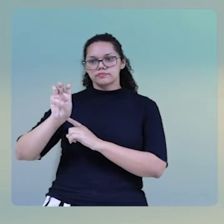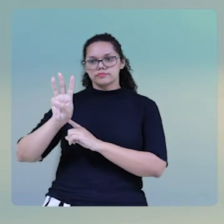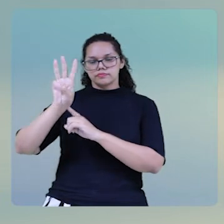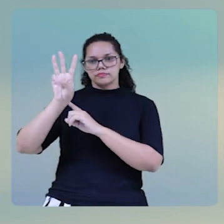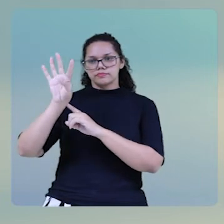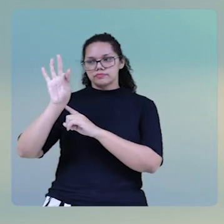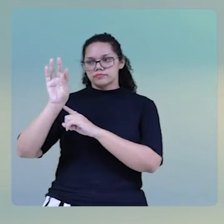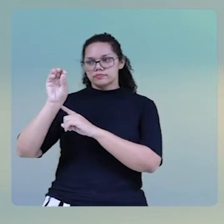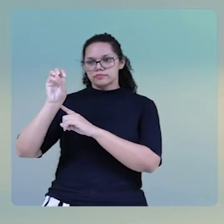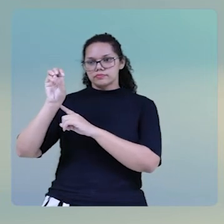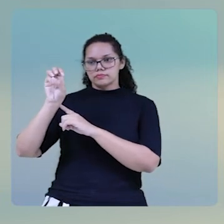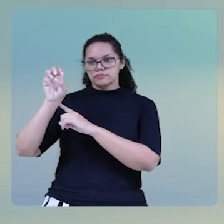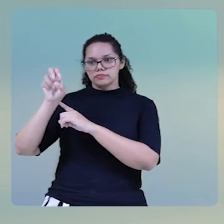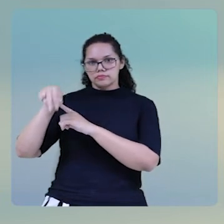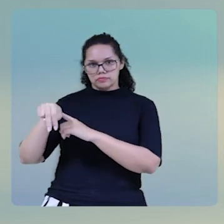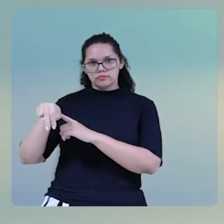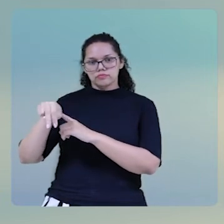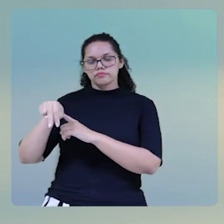Tranquilo? Perfeito?